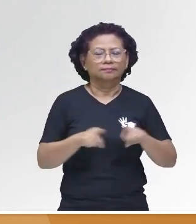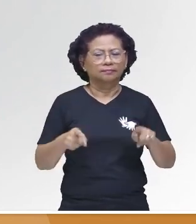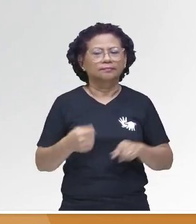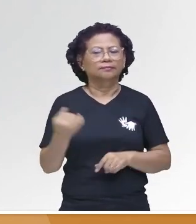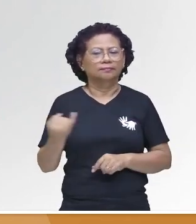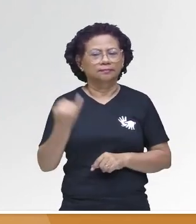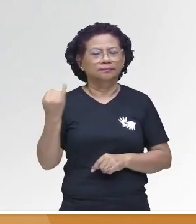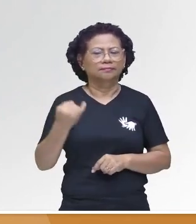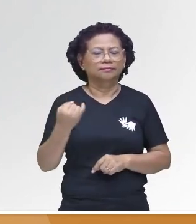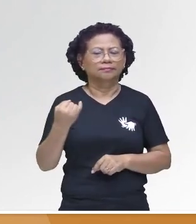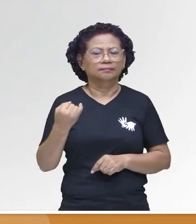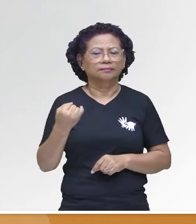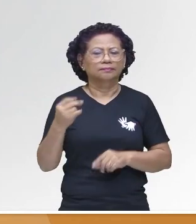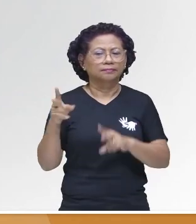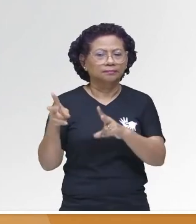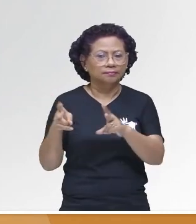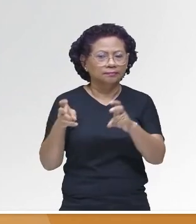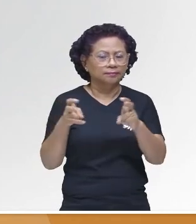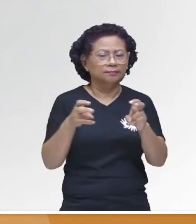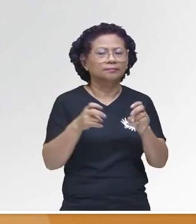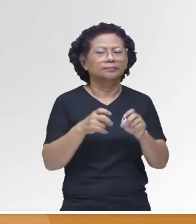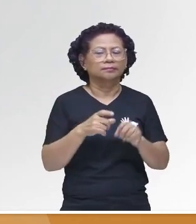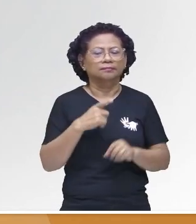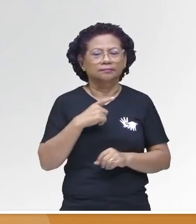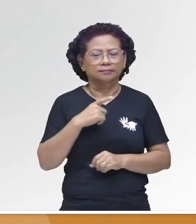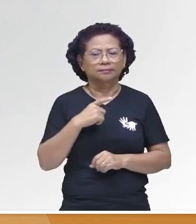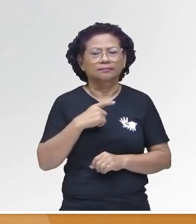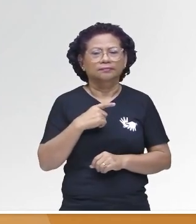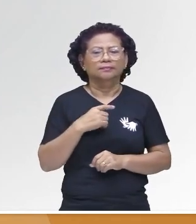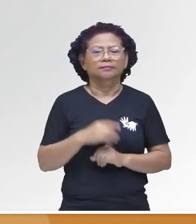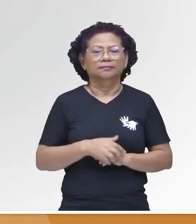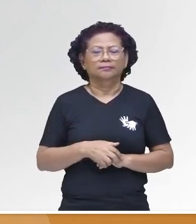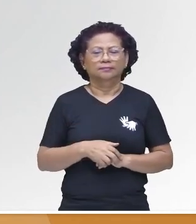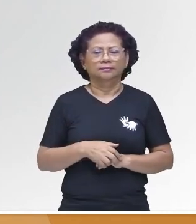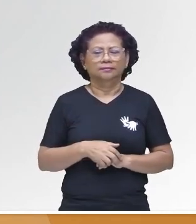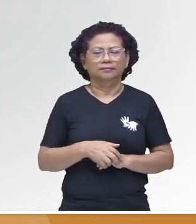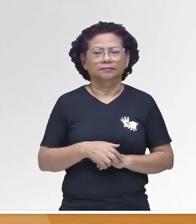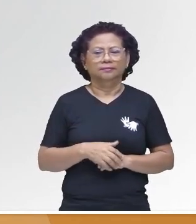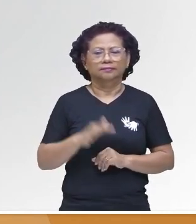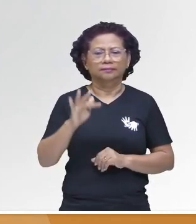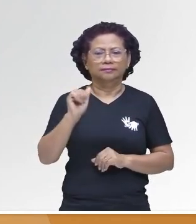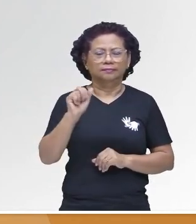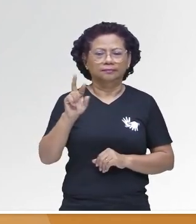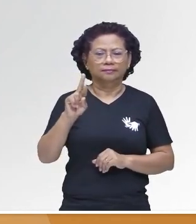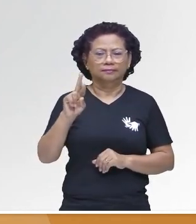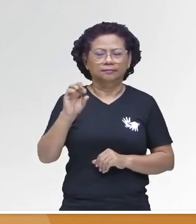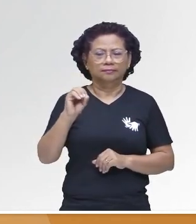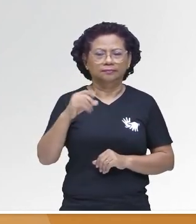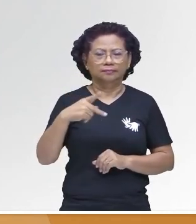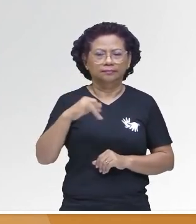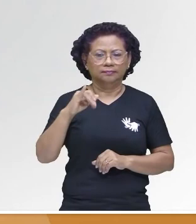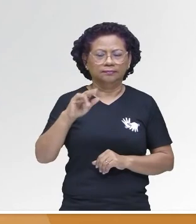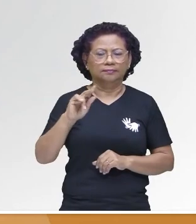perceber que lá na Revolução Farroupilha houve ali a conquista de